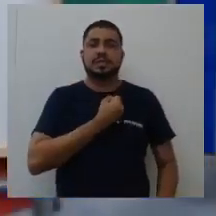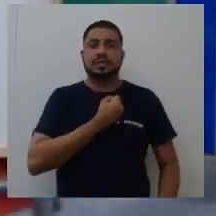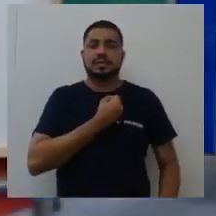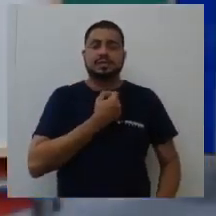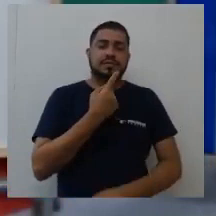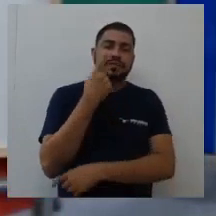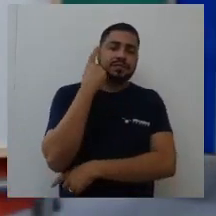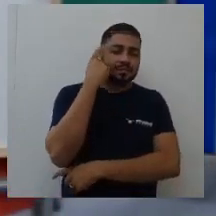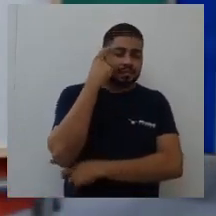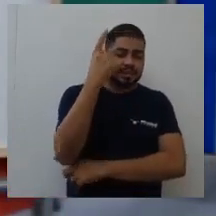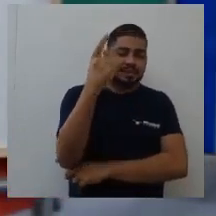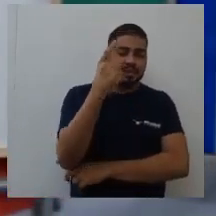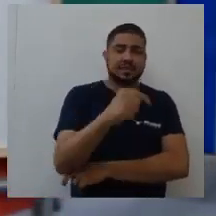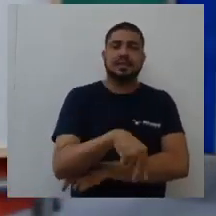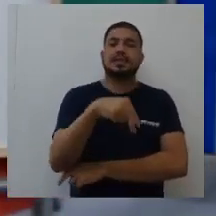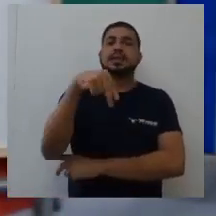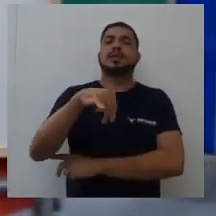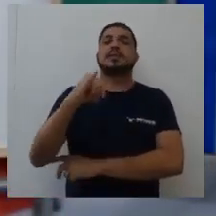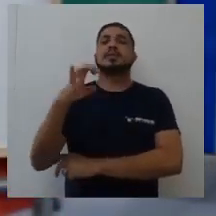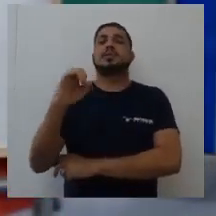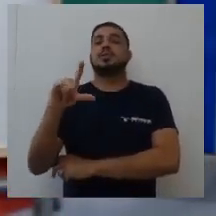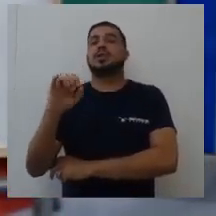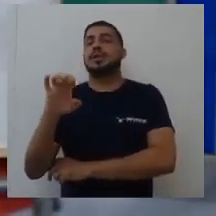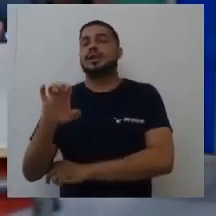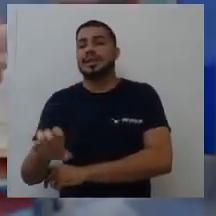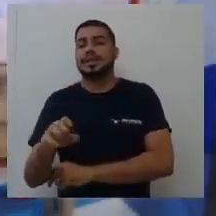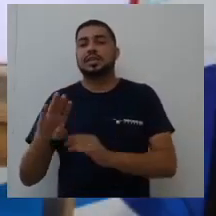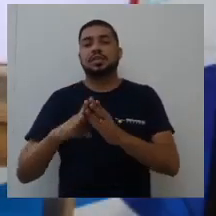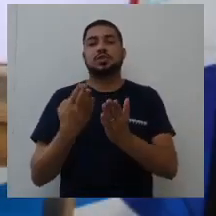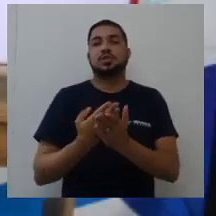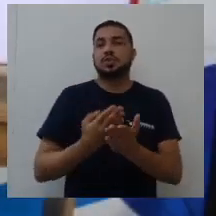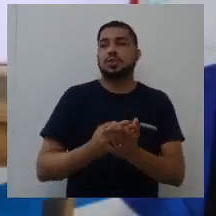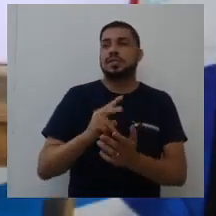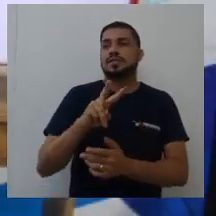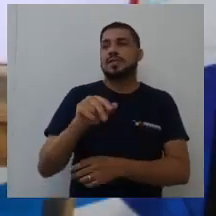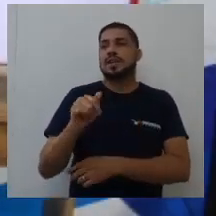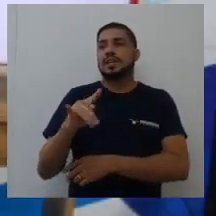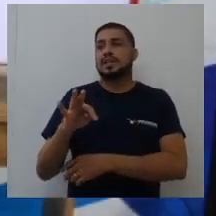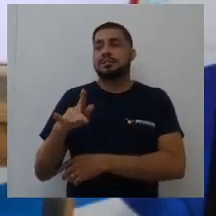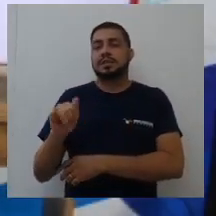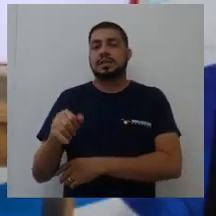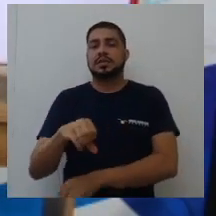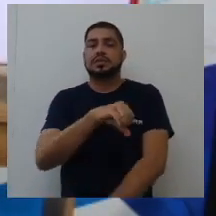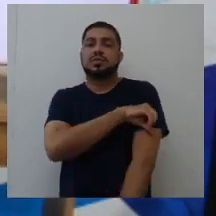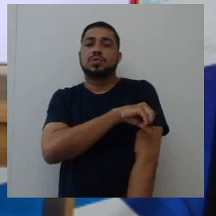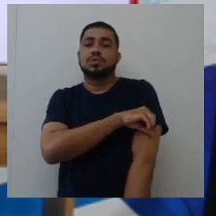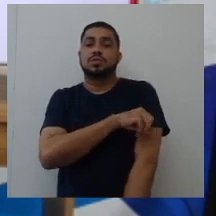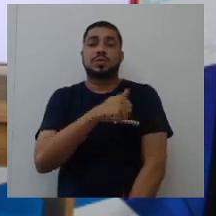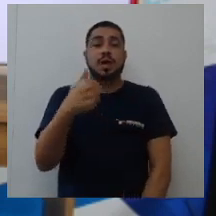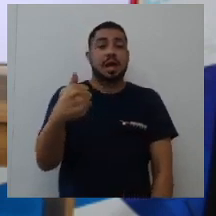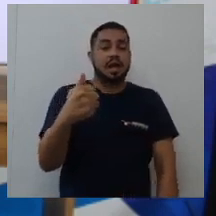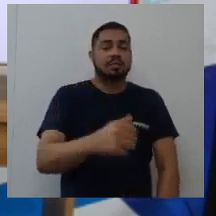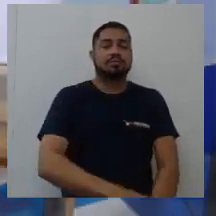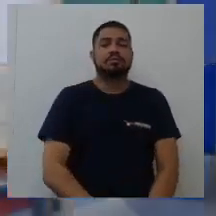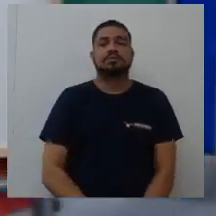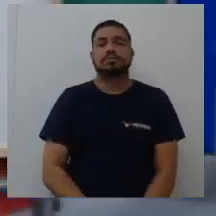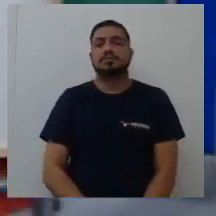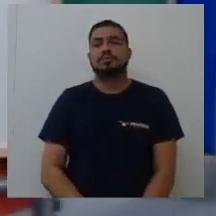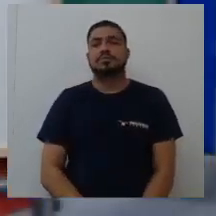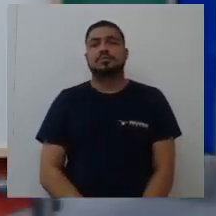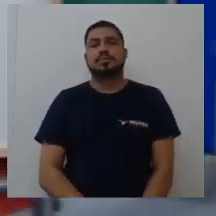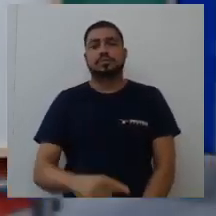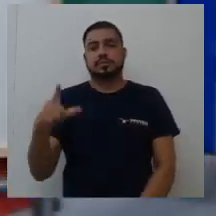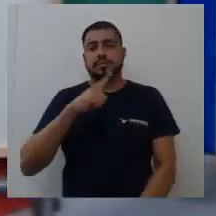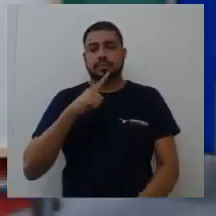essa Nicole, Escola Vale das Pedreiras, 9º ano A. Então vamos lá. Aqui eu